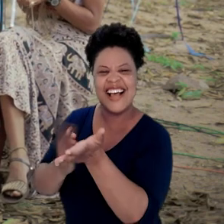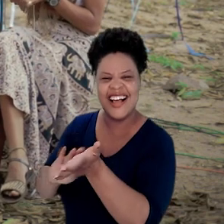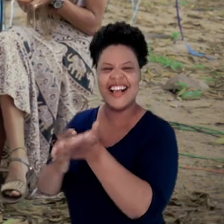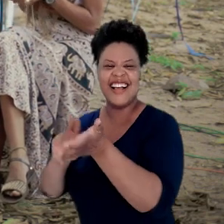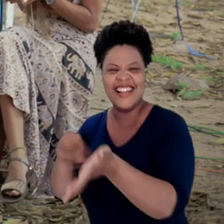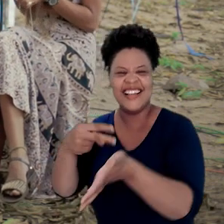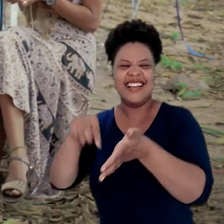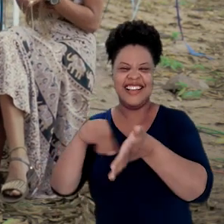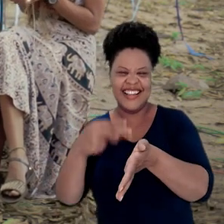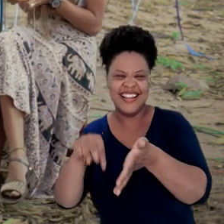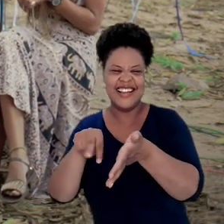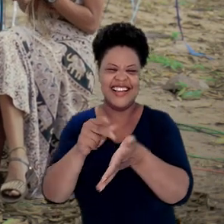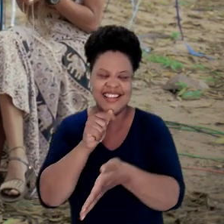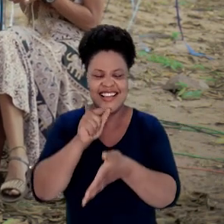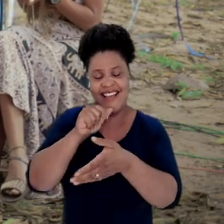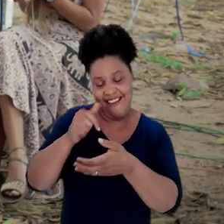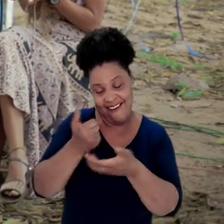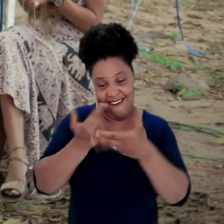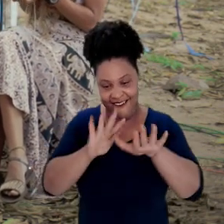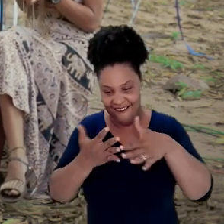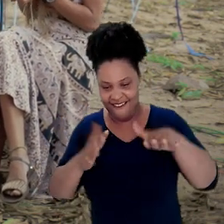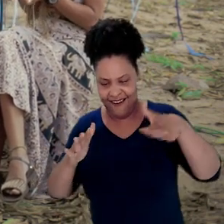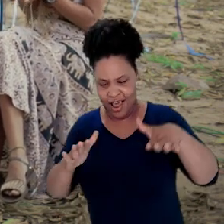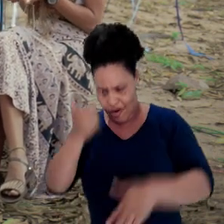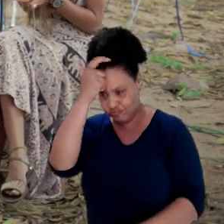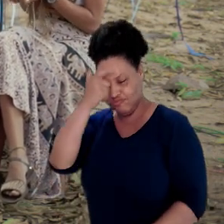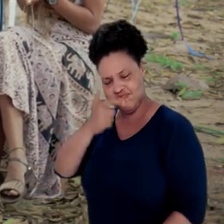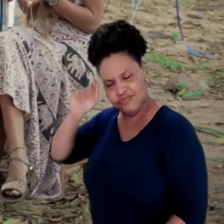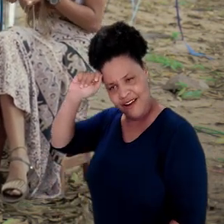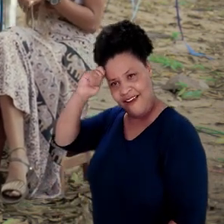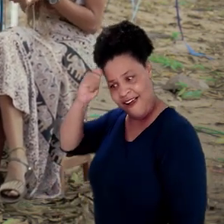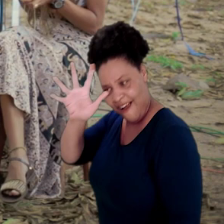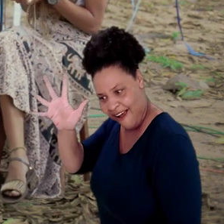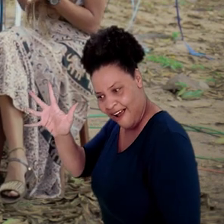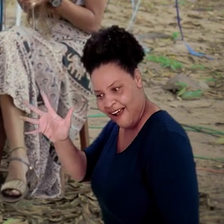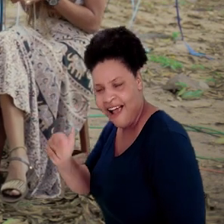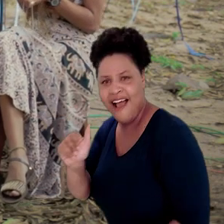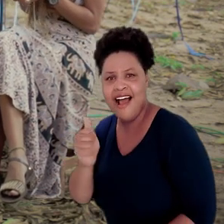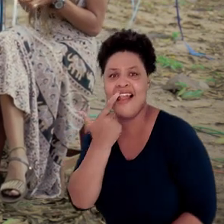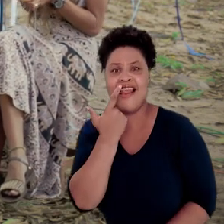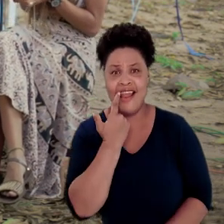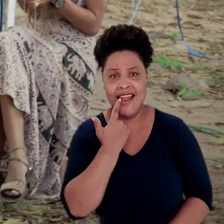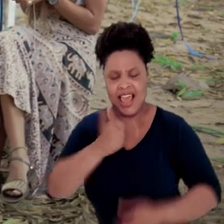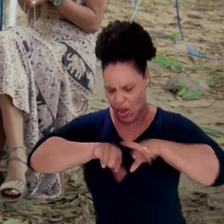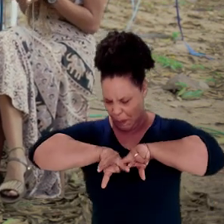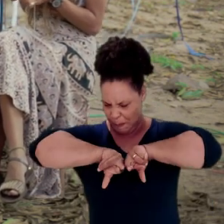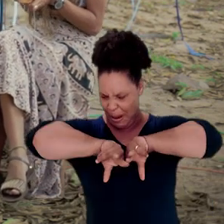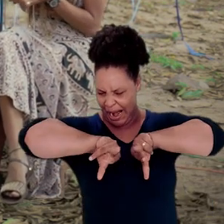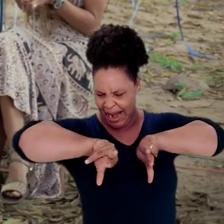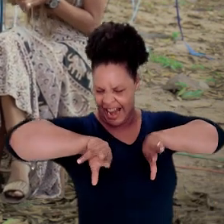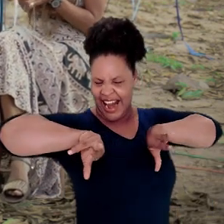Virou samba, vem num barco à beira-mar, africana do recôncavo, jejipanto e